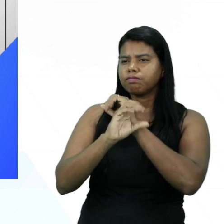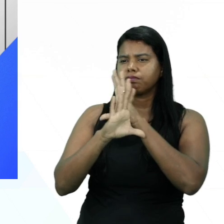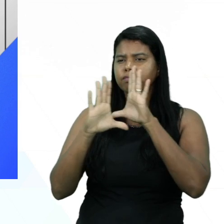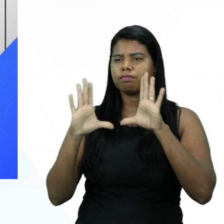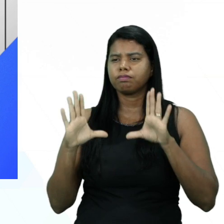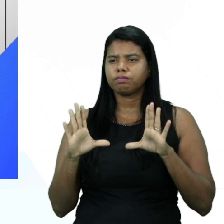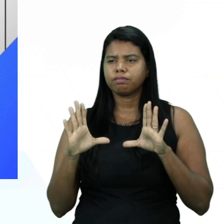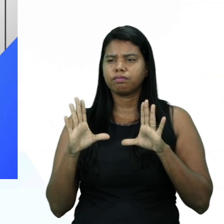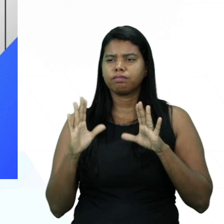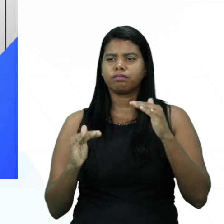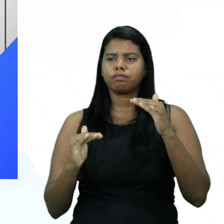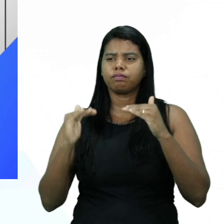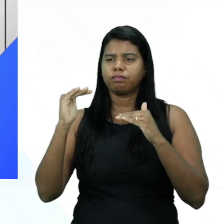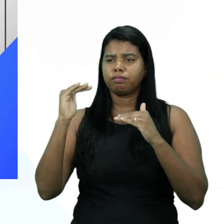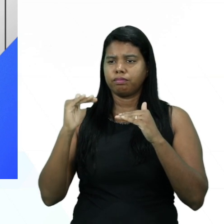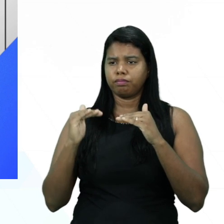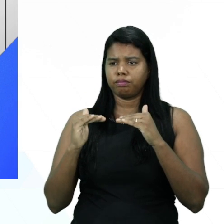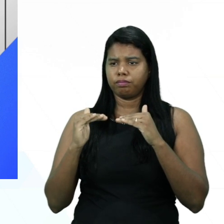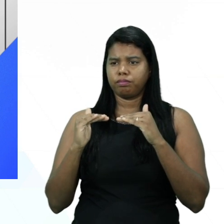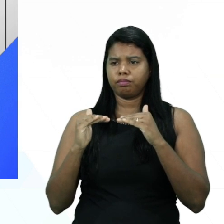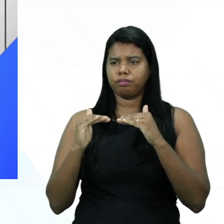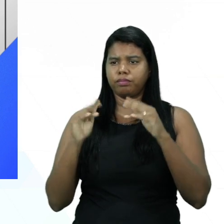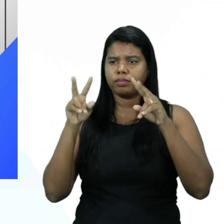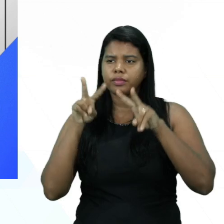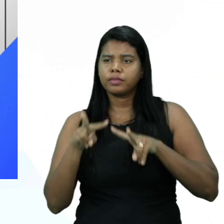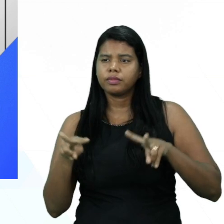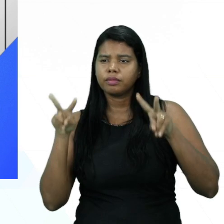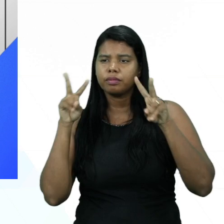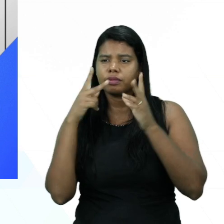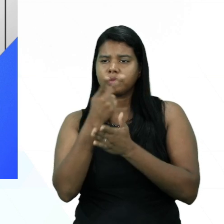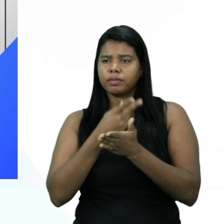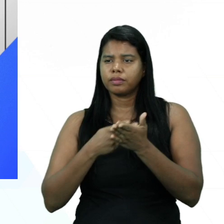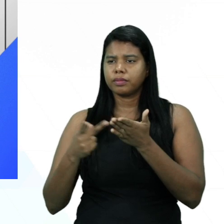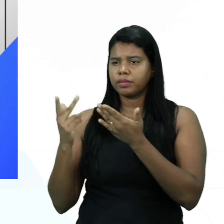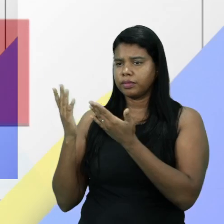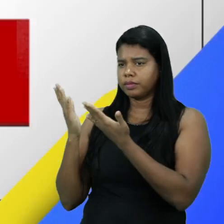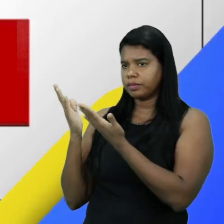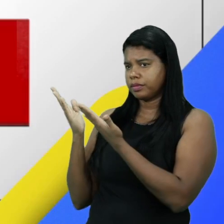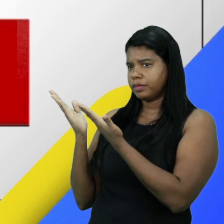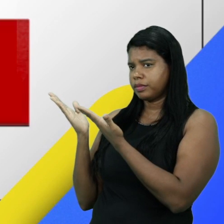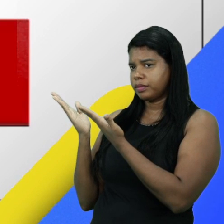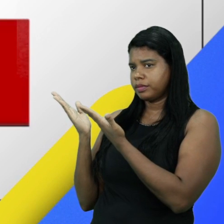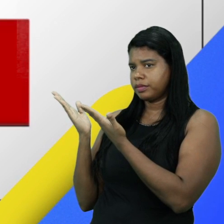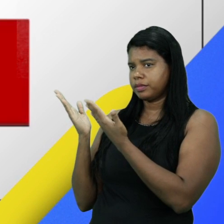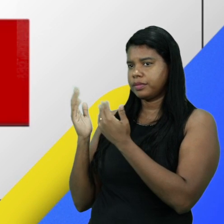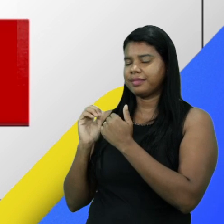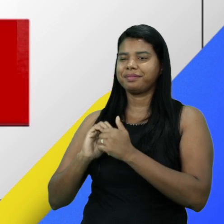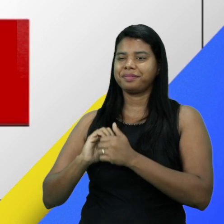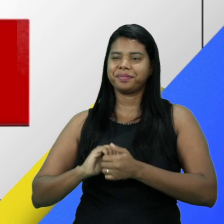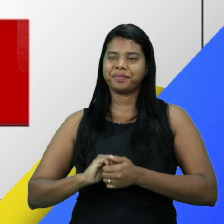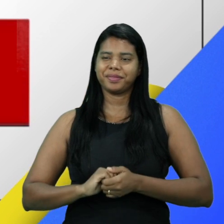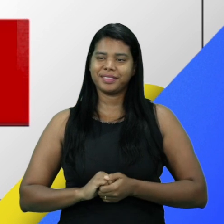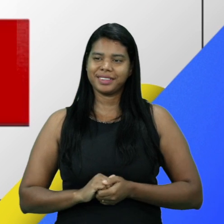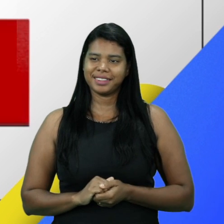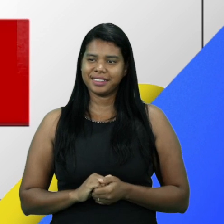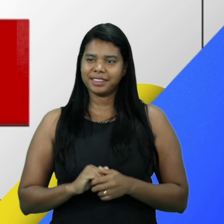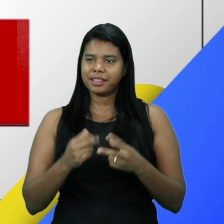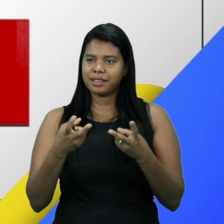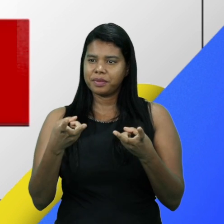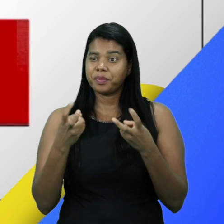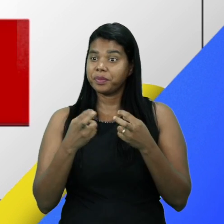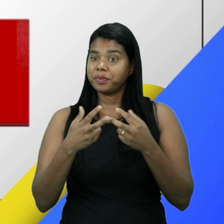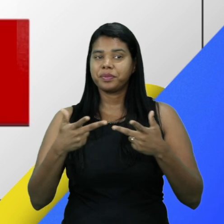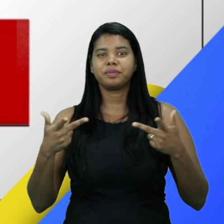equilíbrio visual, a gente vai analisar essa figura que está aí abaixo. Pelo que você pode perceber, alguma